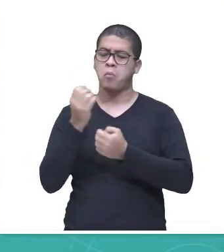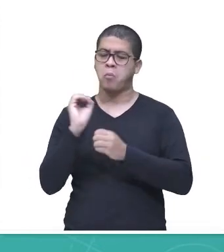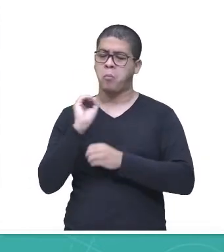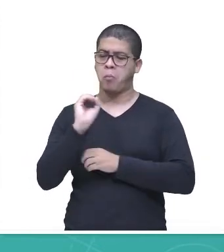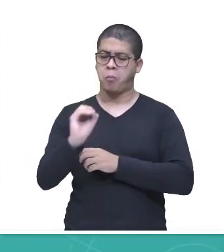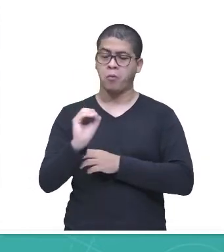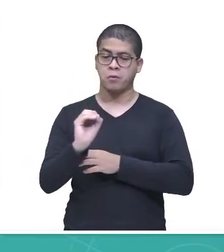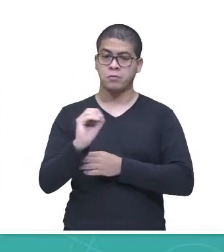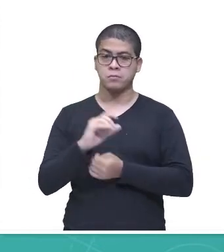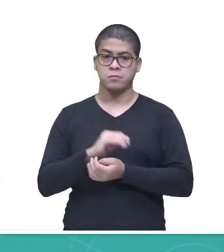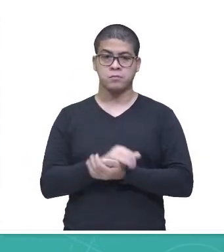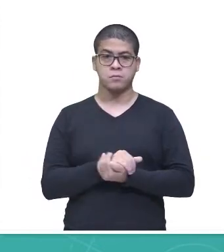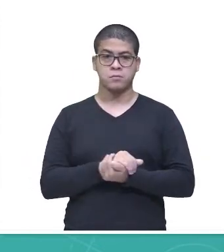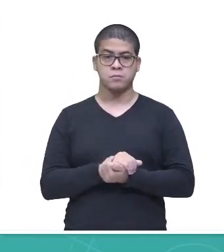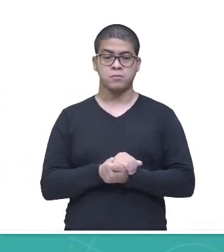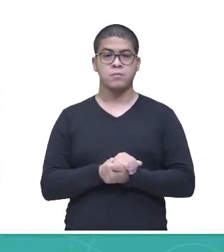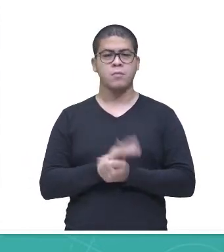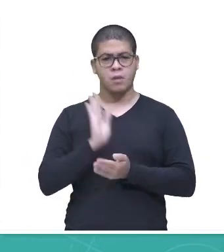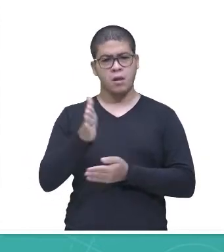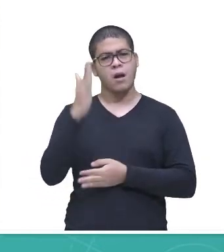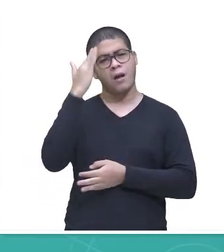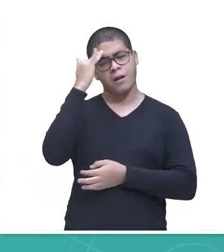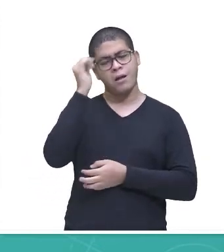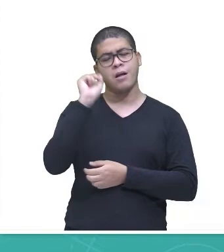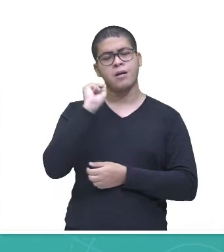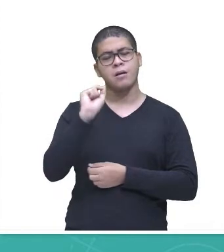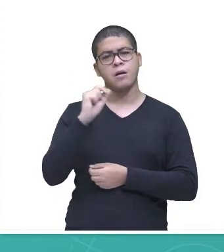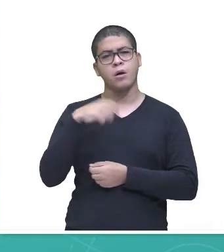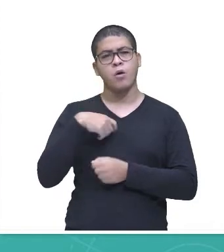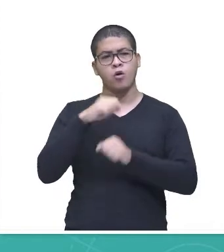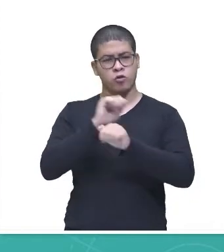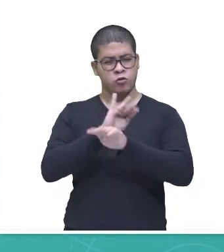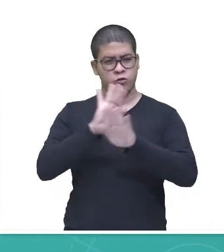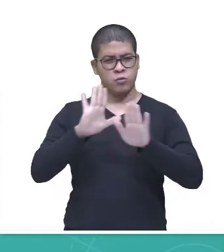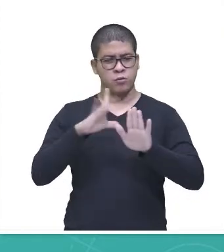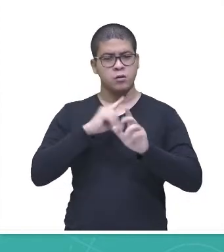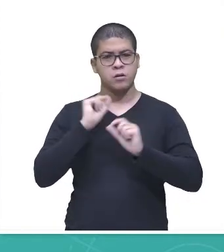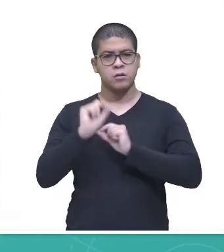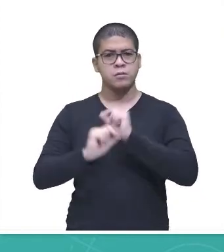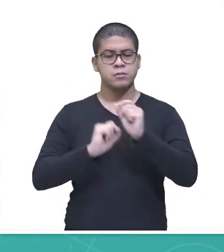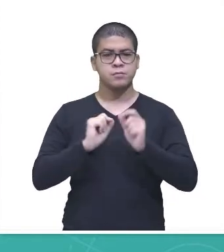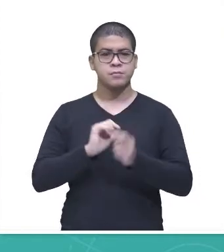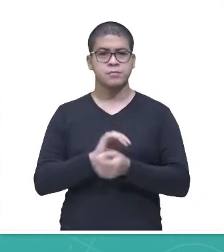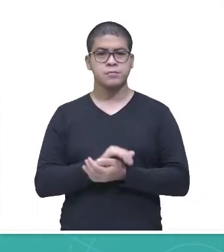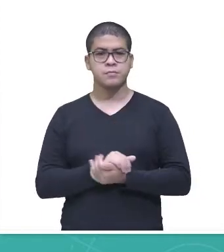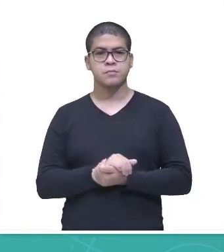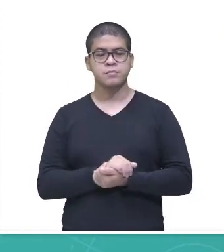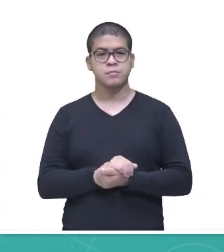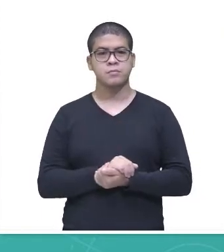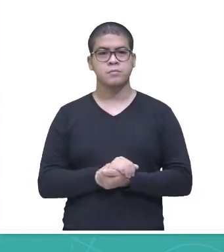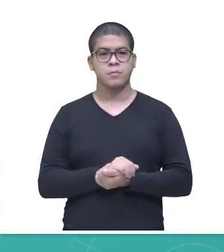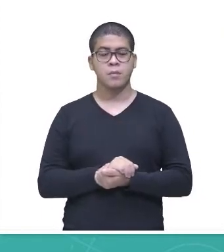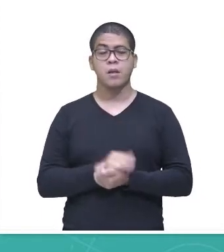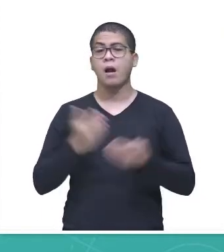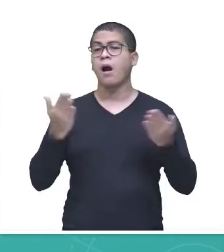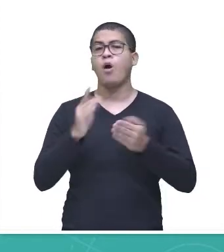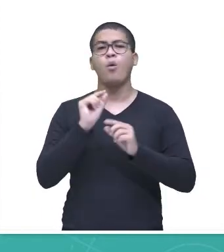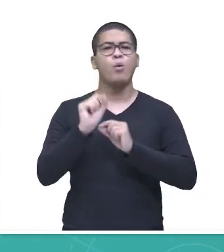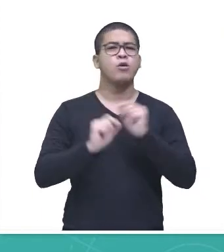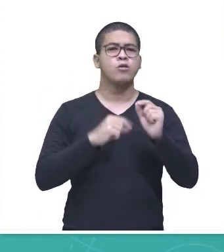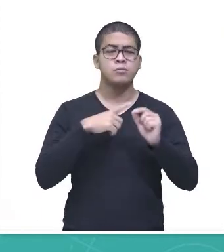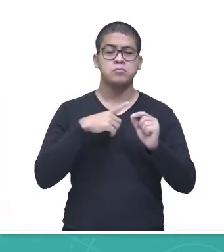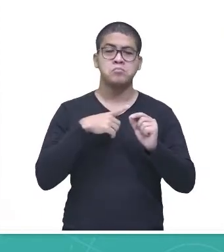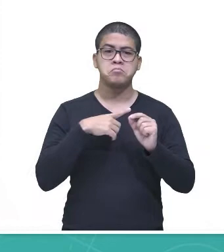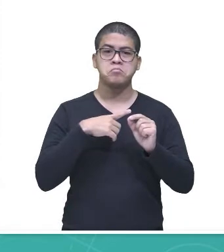esse 0 aqui. Eu já sei que são exatamente 7 segundos o resultado final. E agora a gente